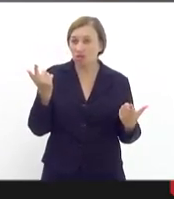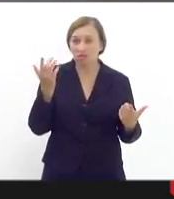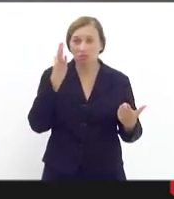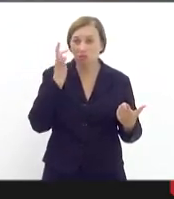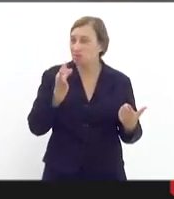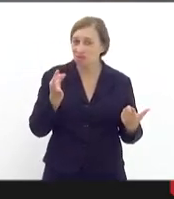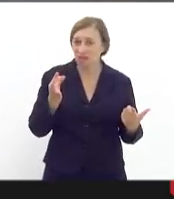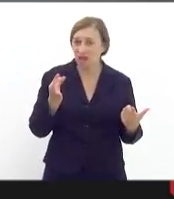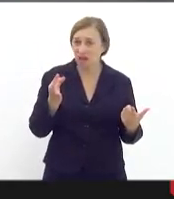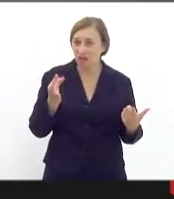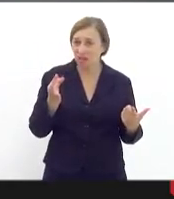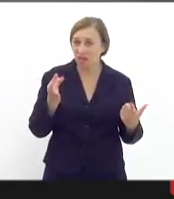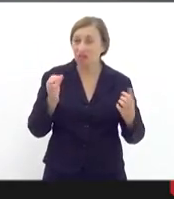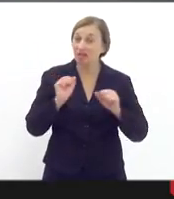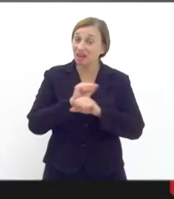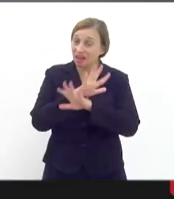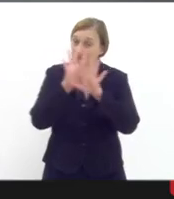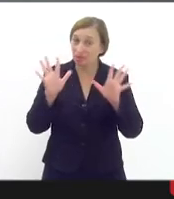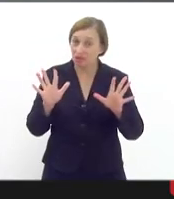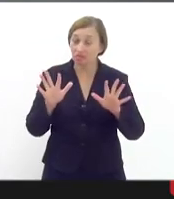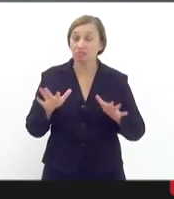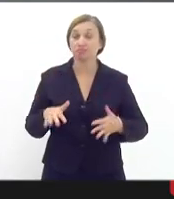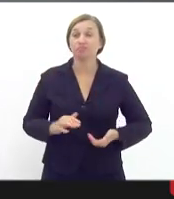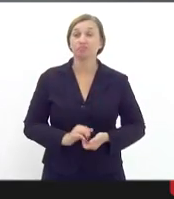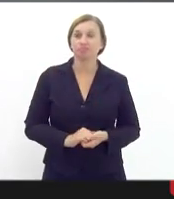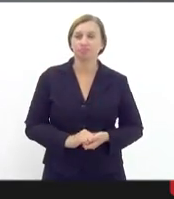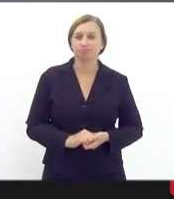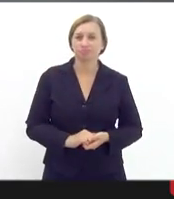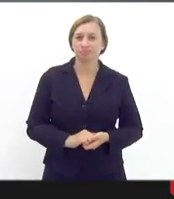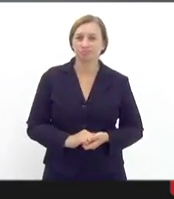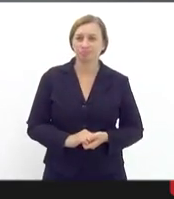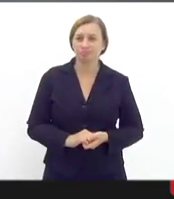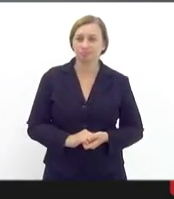disso de forma transparente.